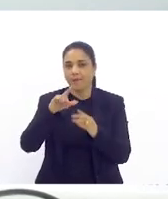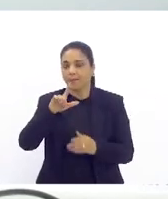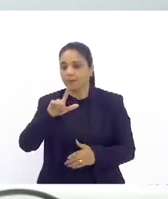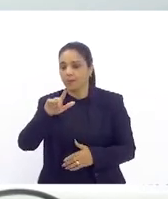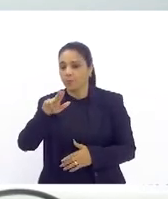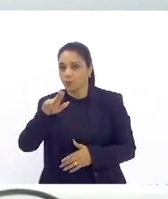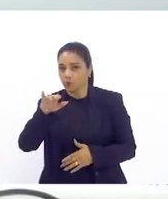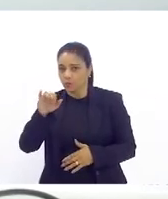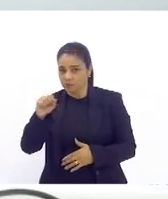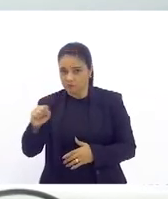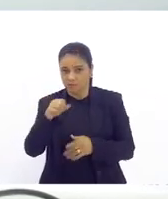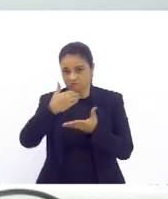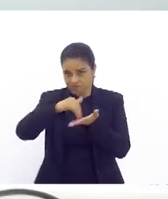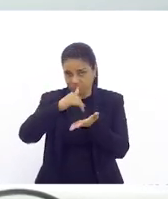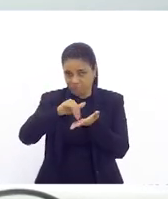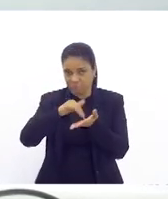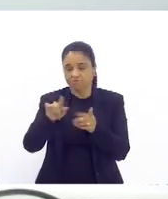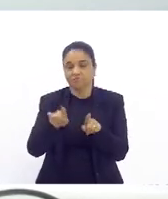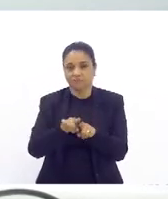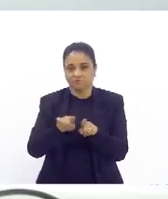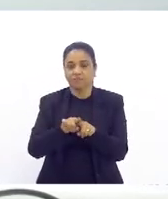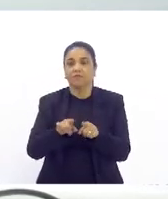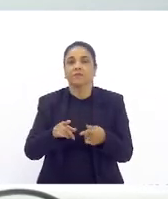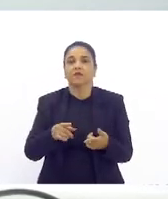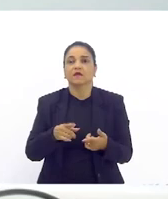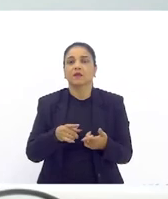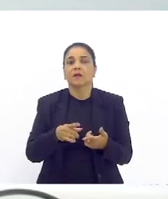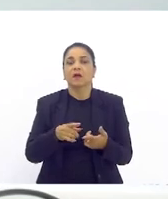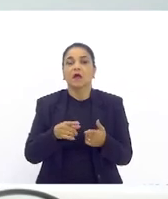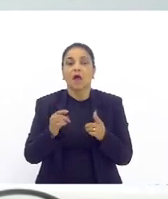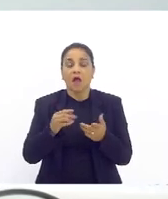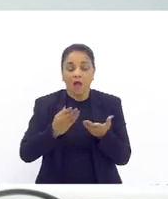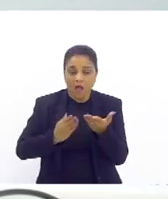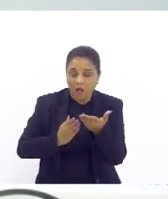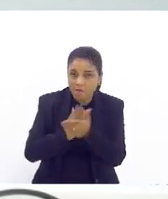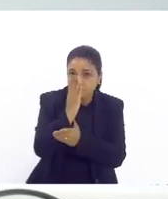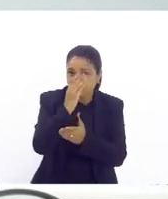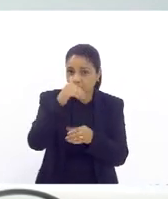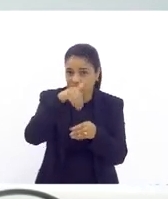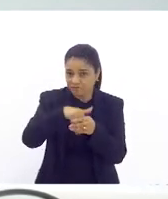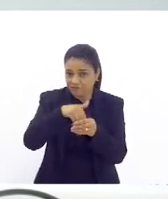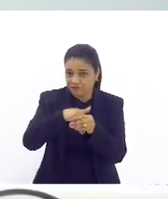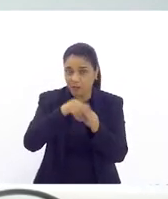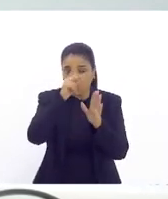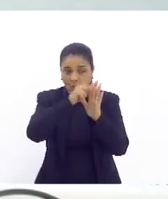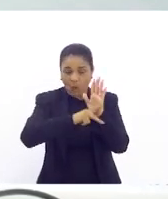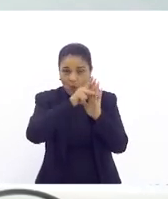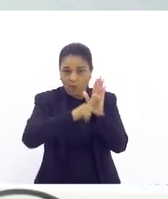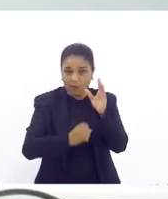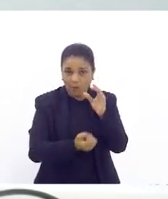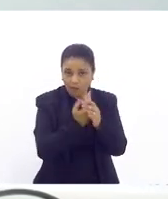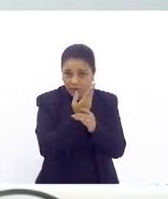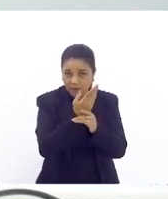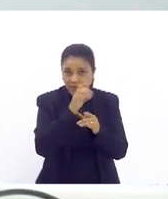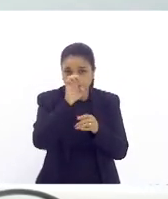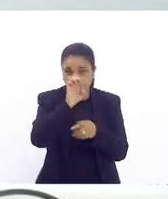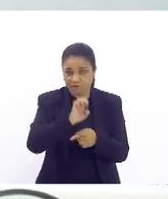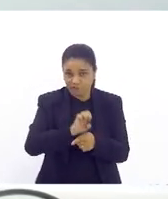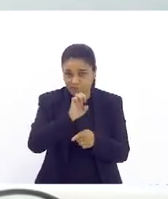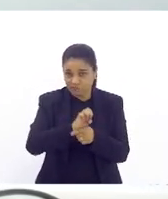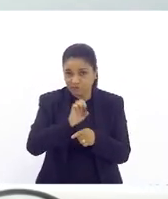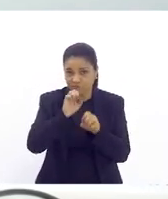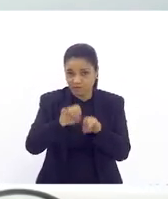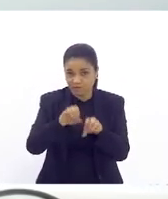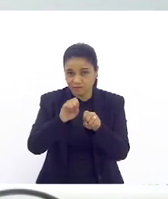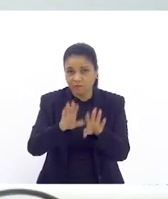é para dizer então que a aprovação do plano Estadual de Educação é premente e